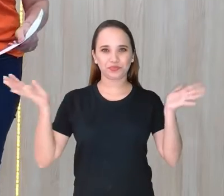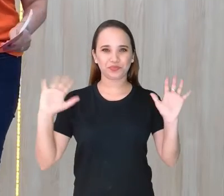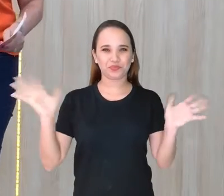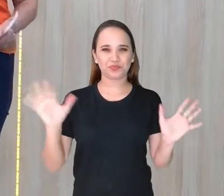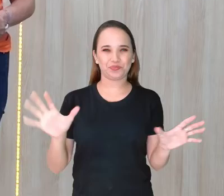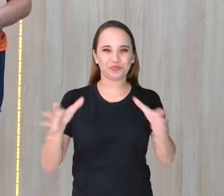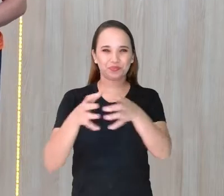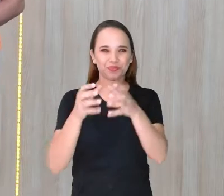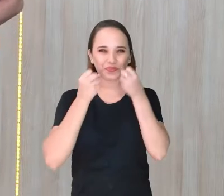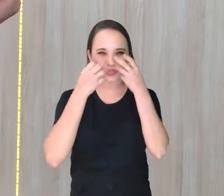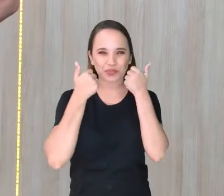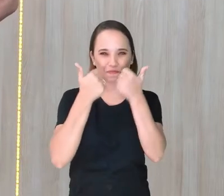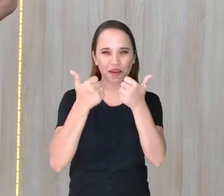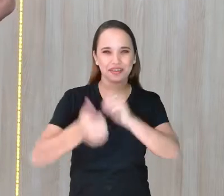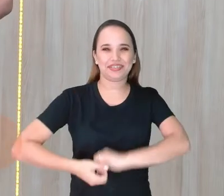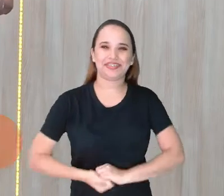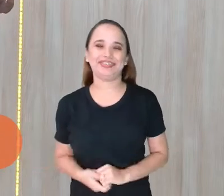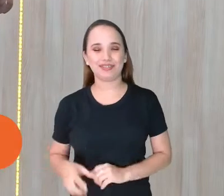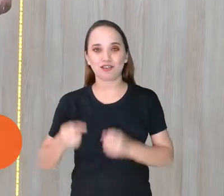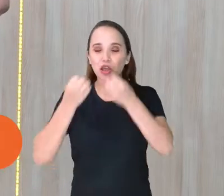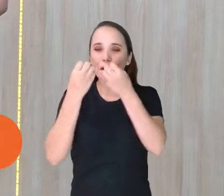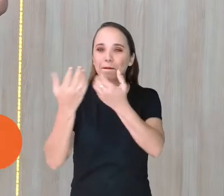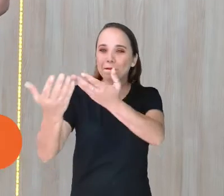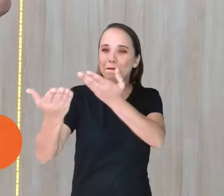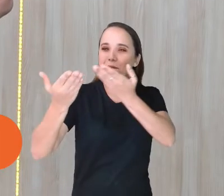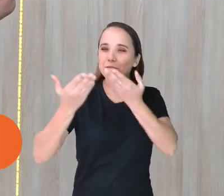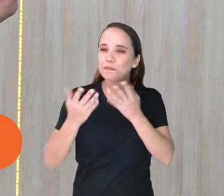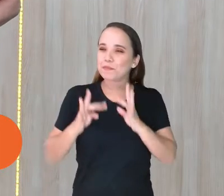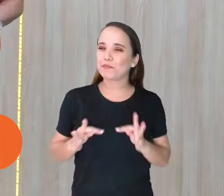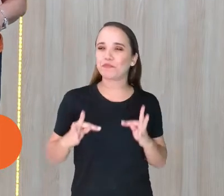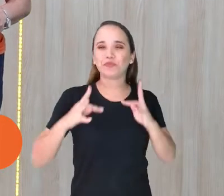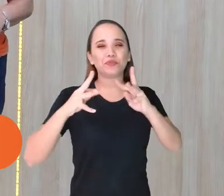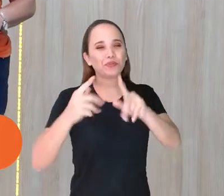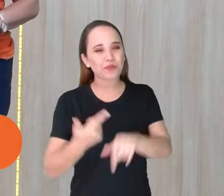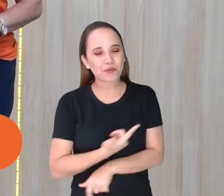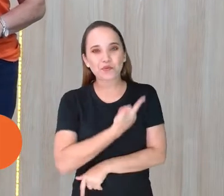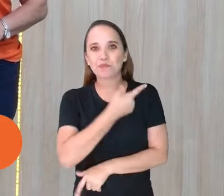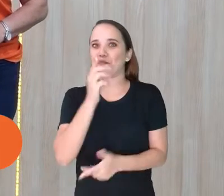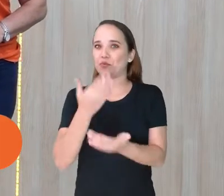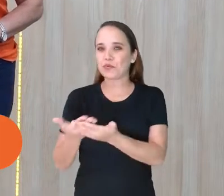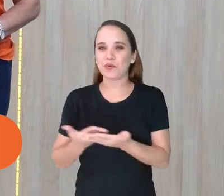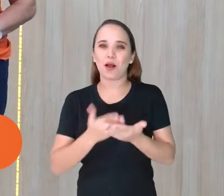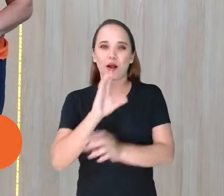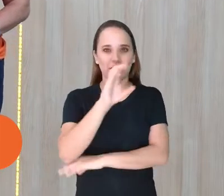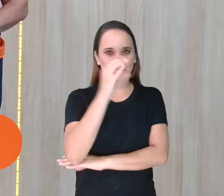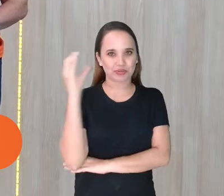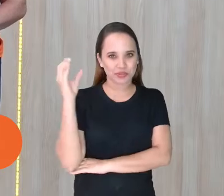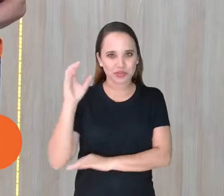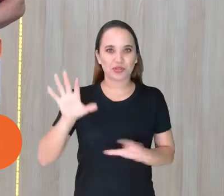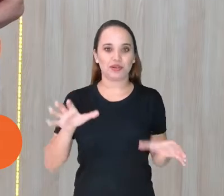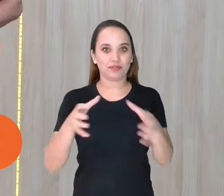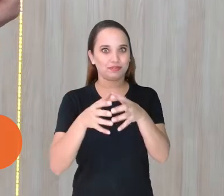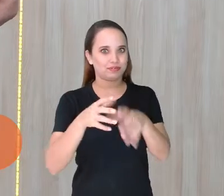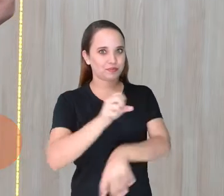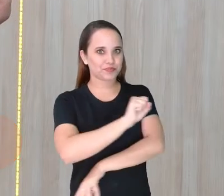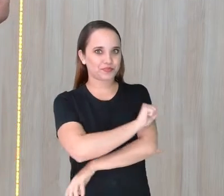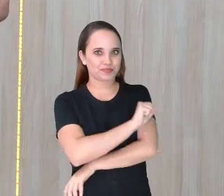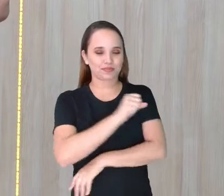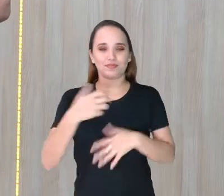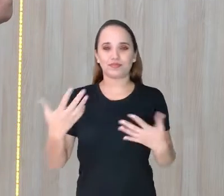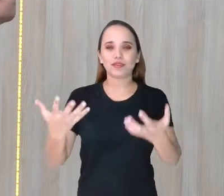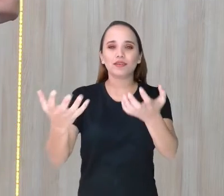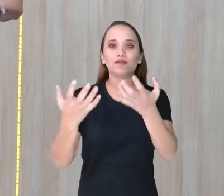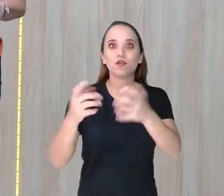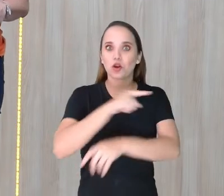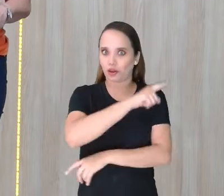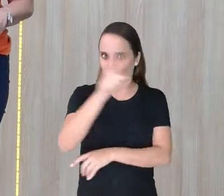Olá pessoal, tudo bem com vocês? Bem-vindos e bem-vindas para mais uma aula de ciências do 8º ano. Então quero que